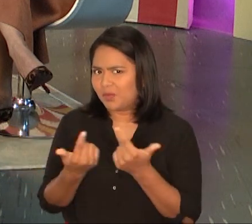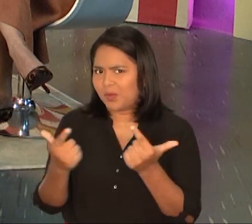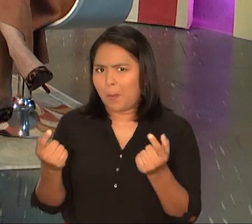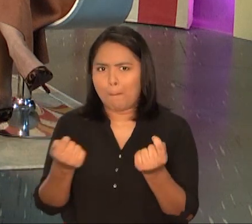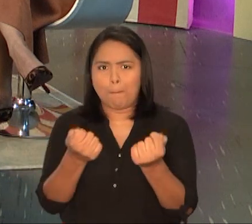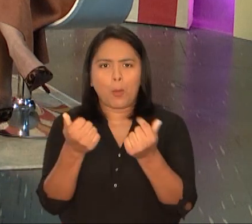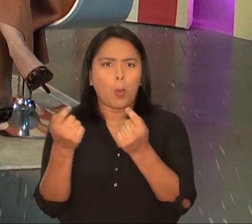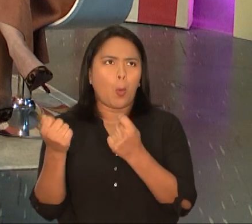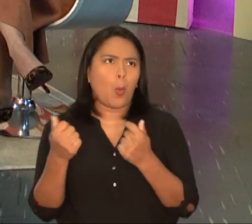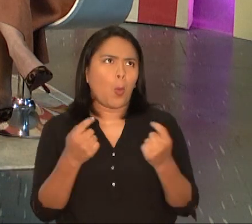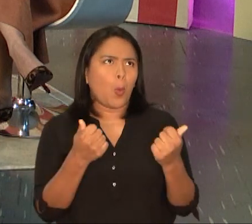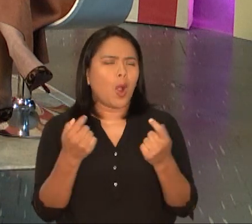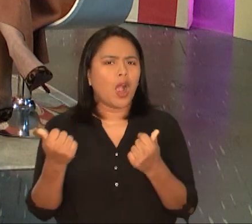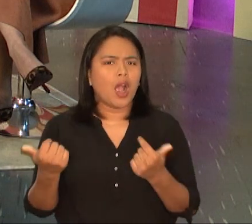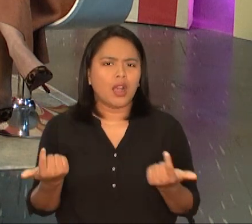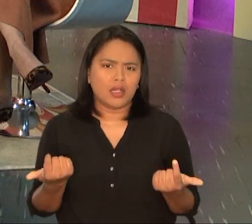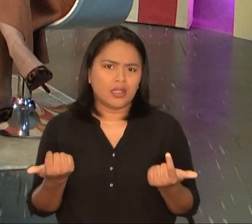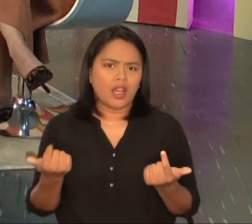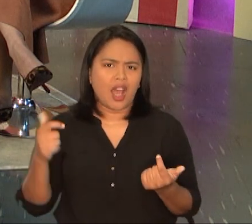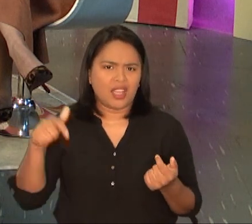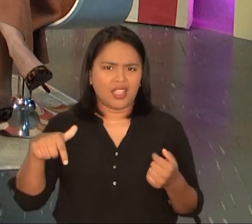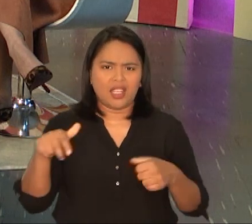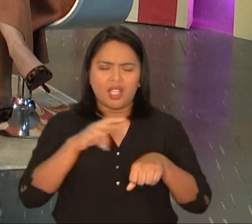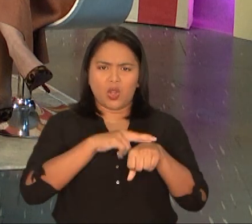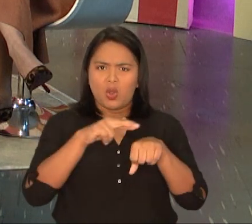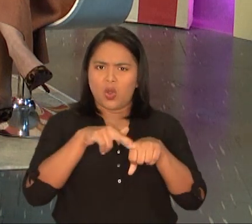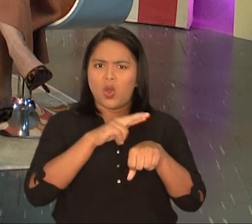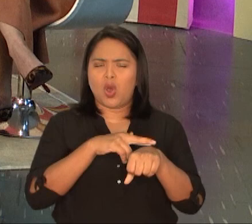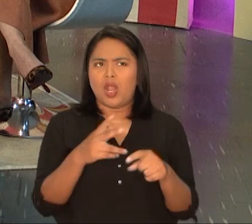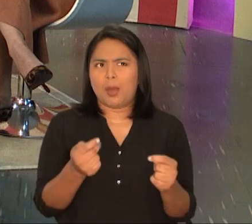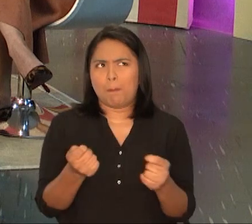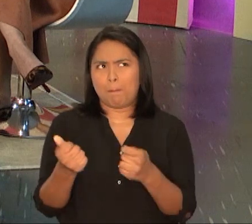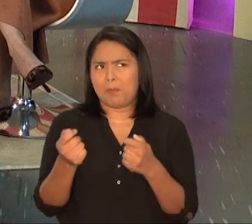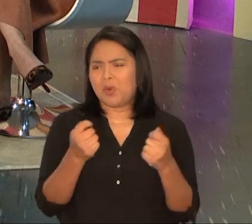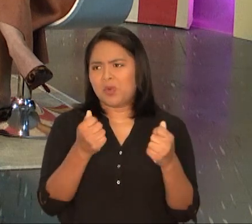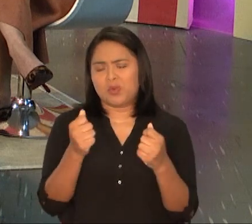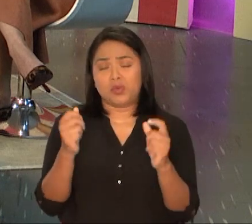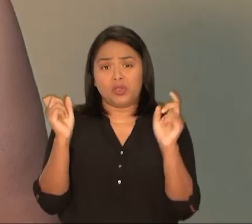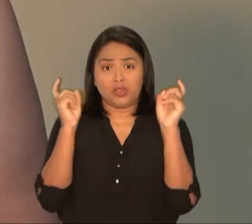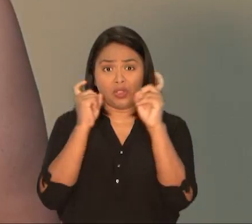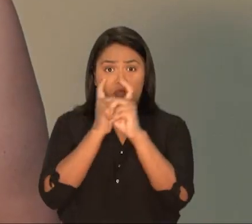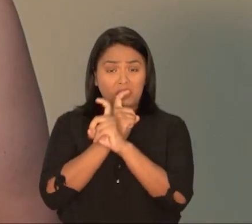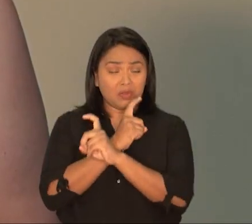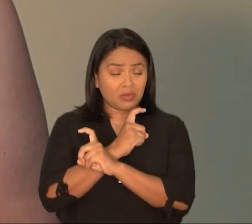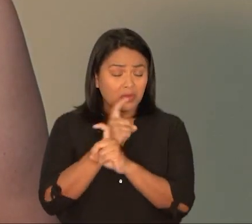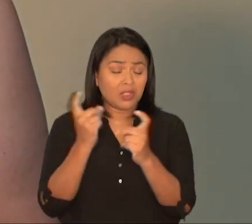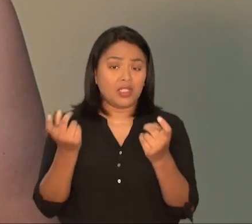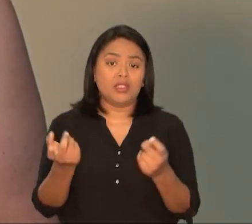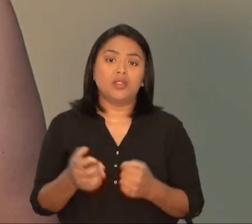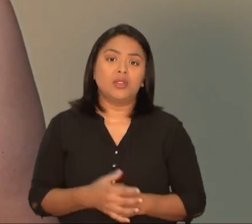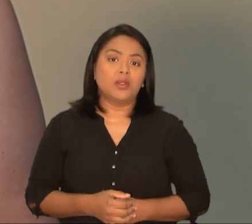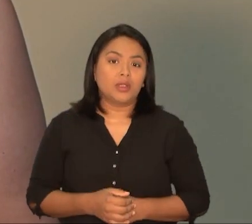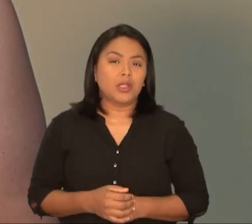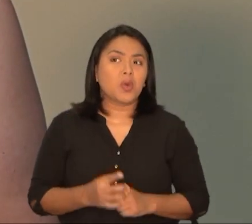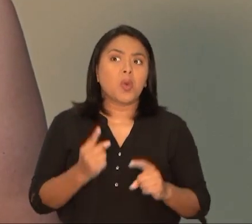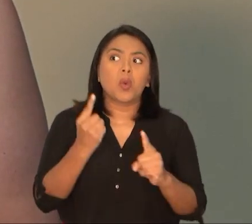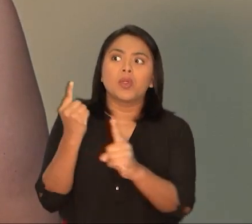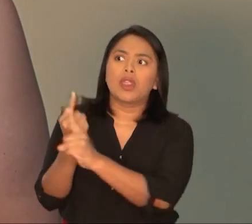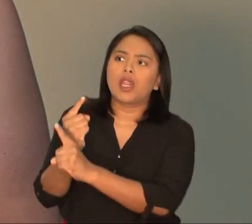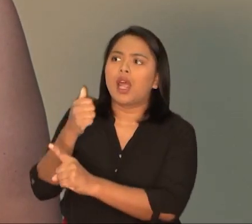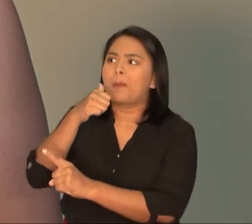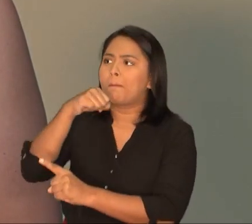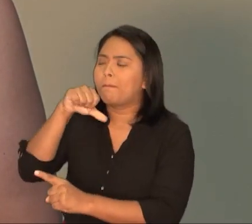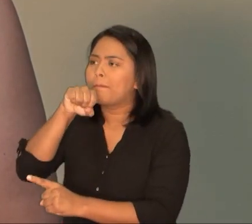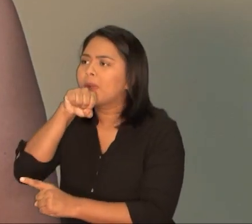Quase nenhuma. Pelo menos em Roraima, foi muito difícil encontrar até uma outra mãe que pudesse conversar